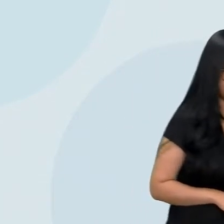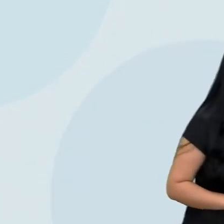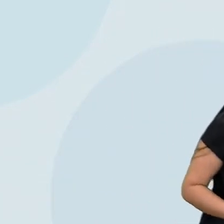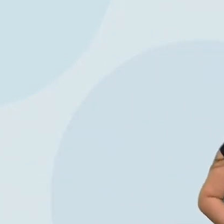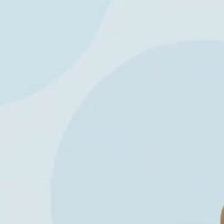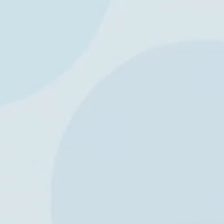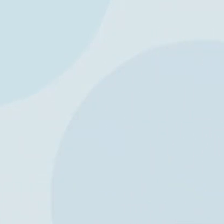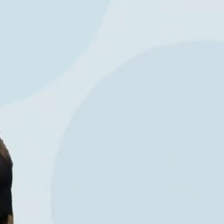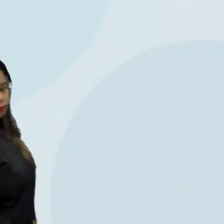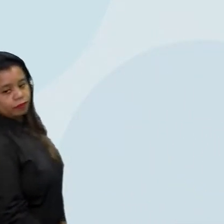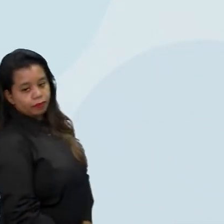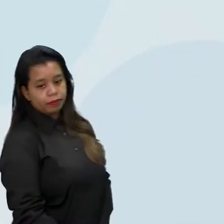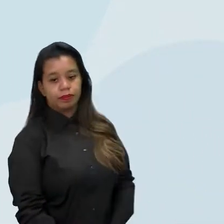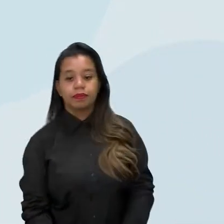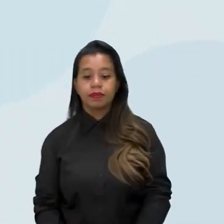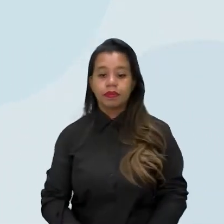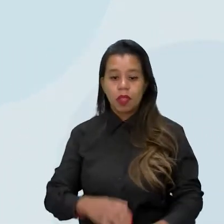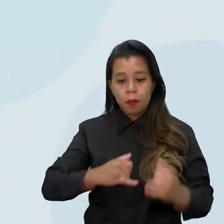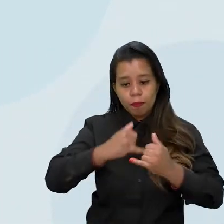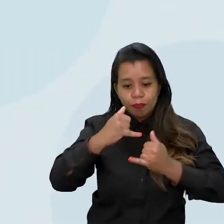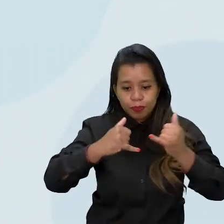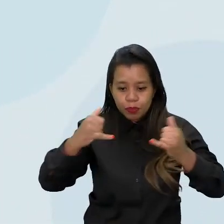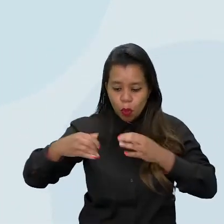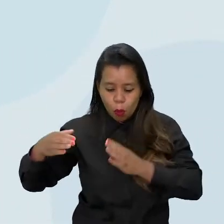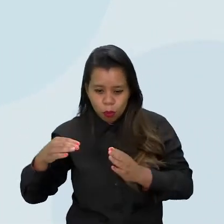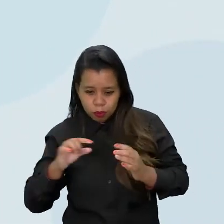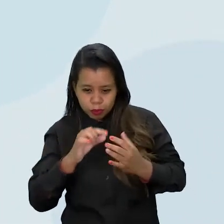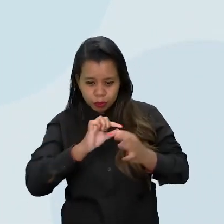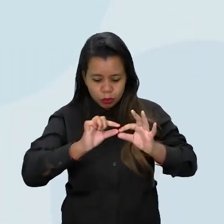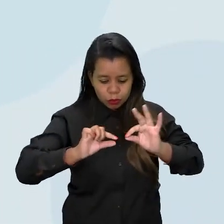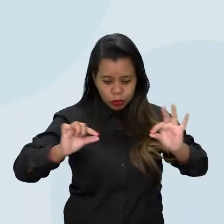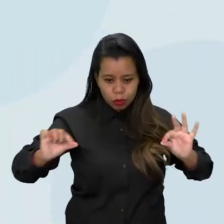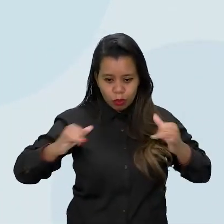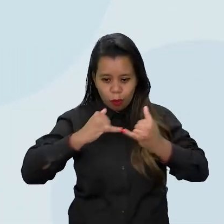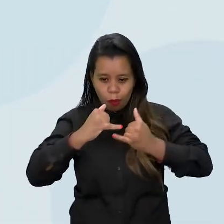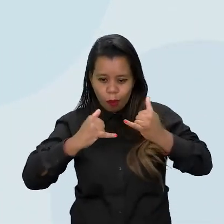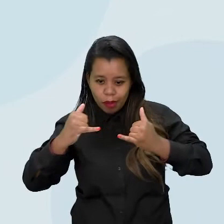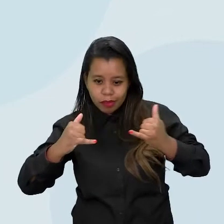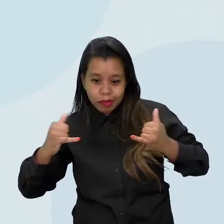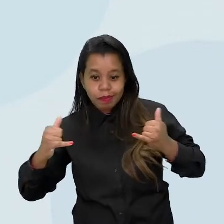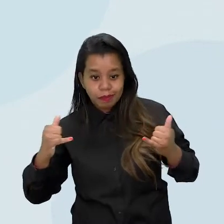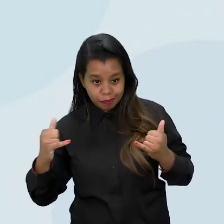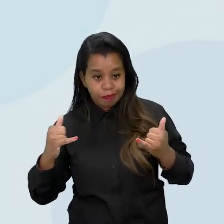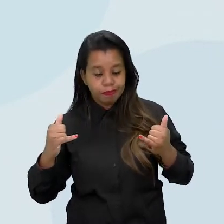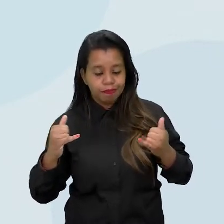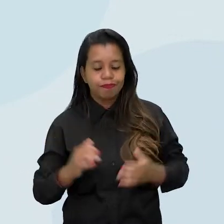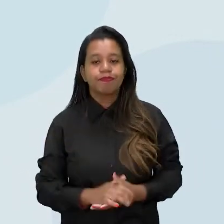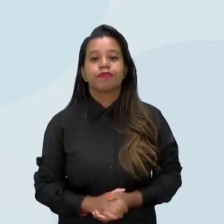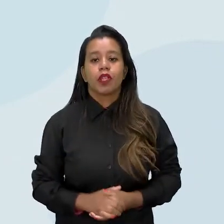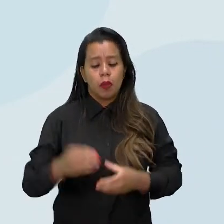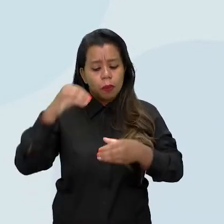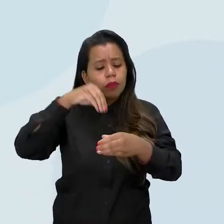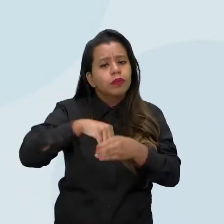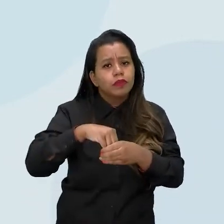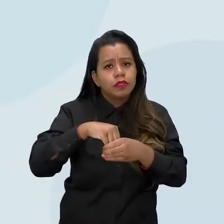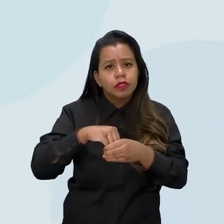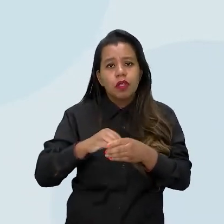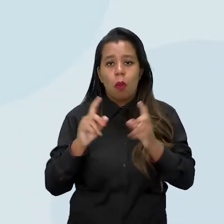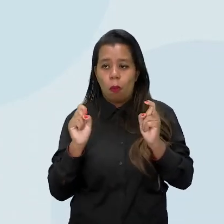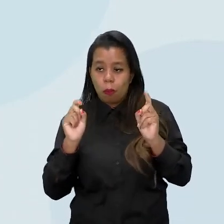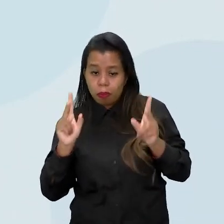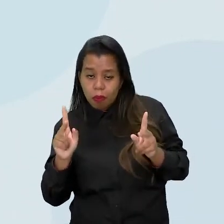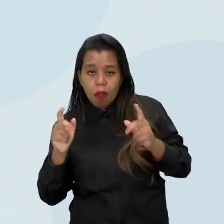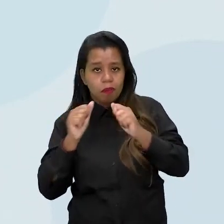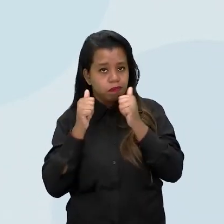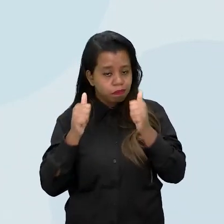vai chamar de corrente elétrica. Isso só acontece para alguns materiais. Para o material de dentro, ok? Para esse material de fora